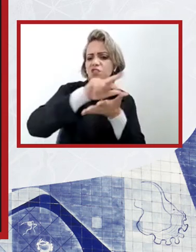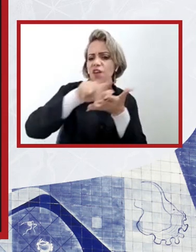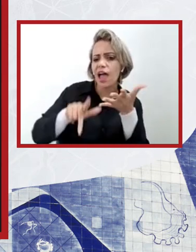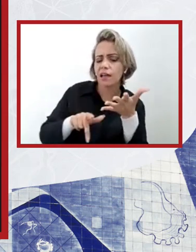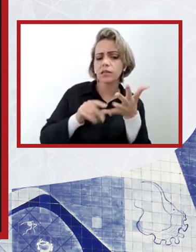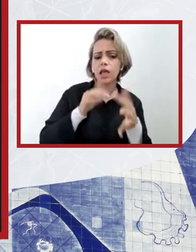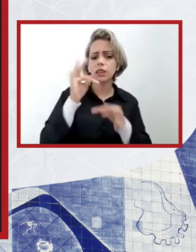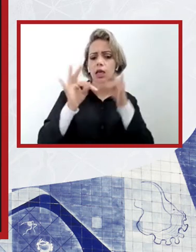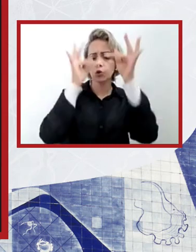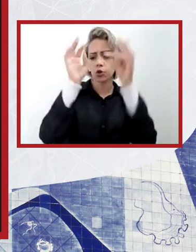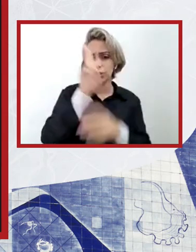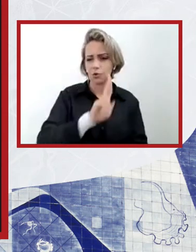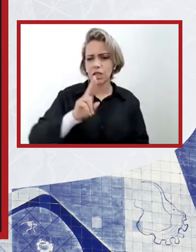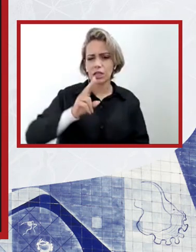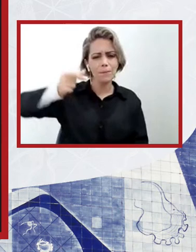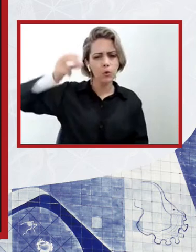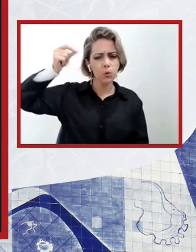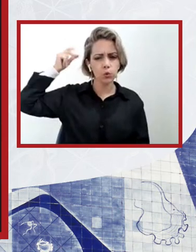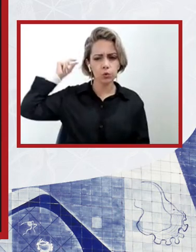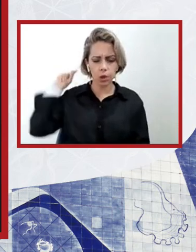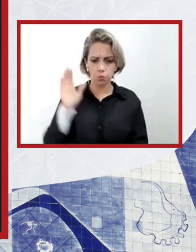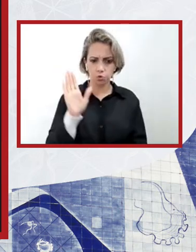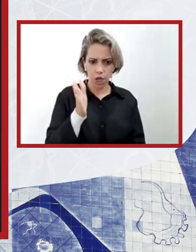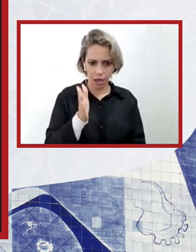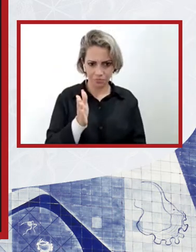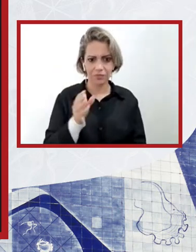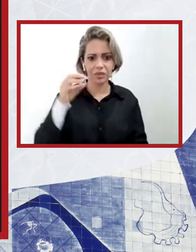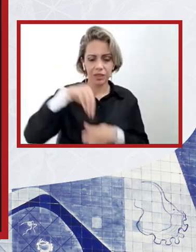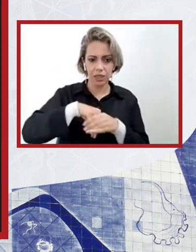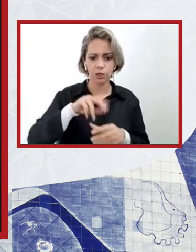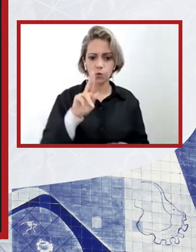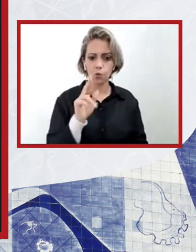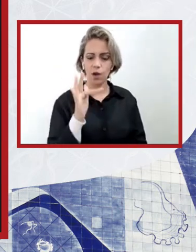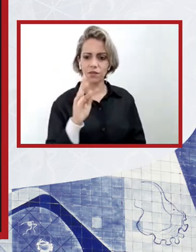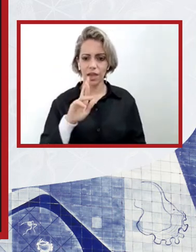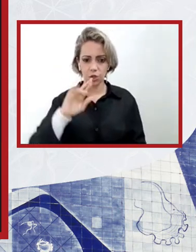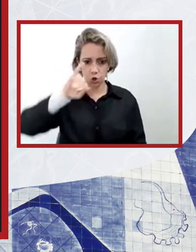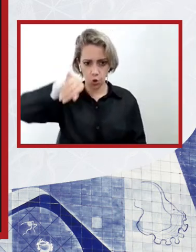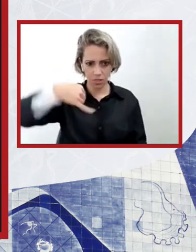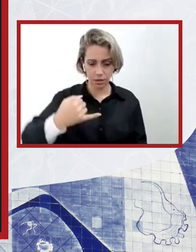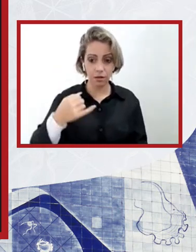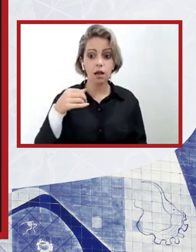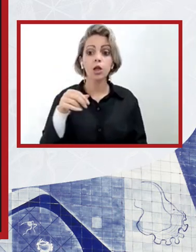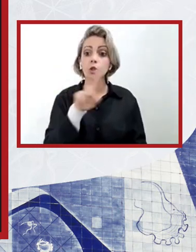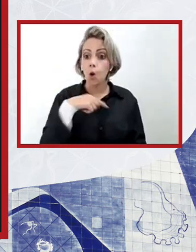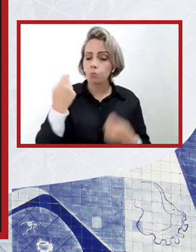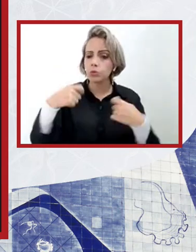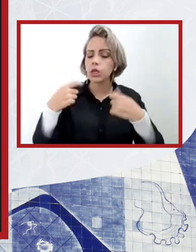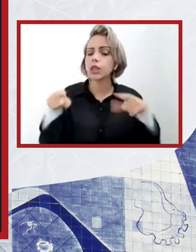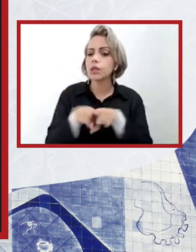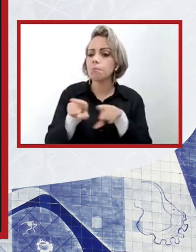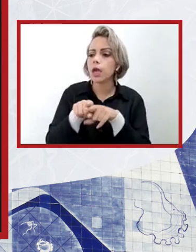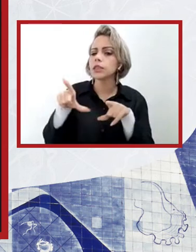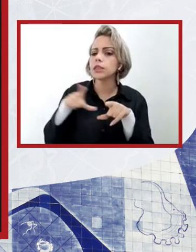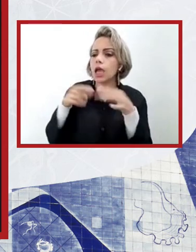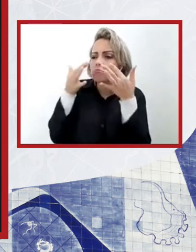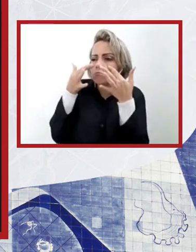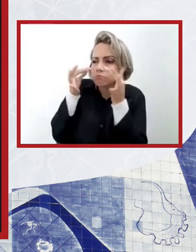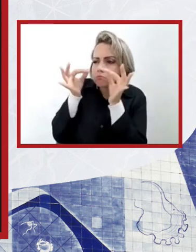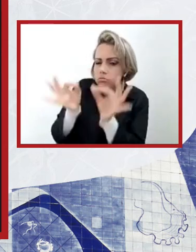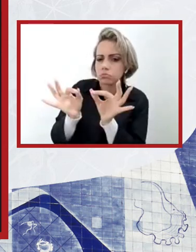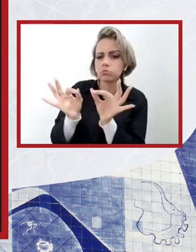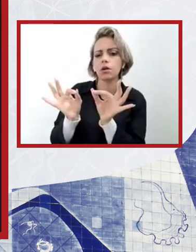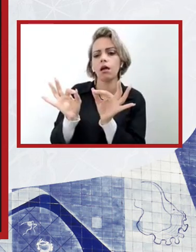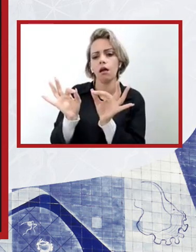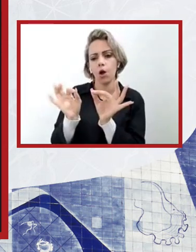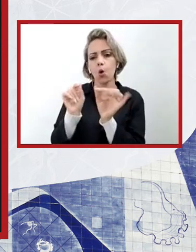tempo. Além da tecnologia, a gente precisa ter um olhar muito particular. Esse olhar muito particular